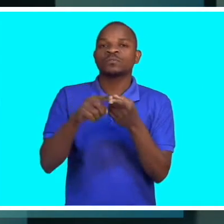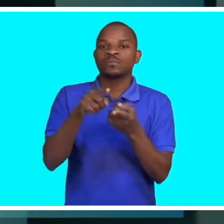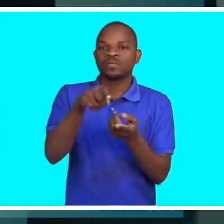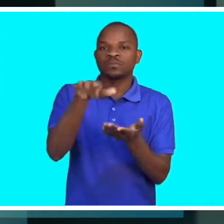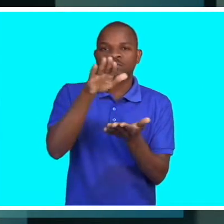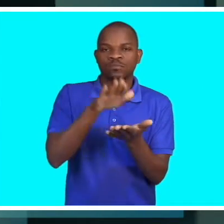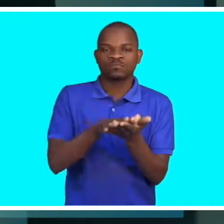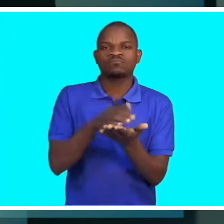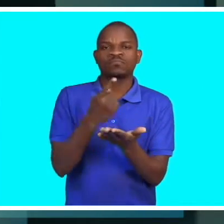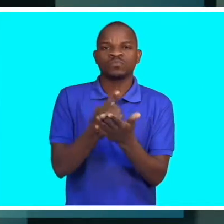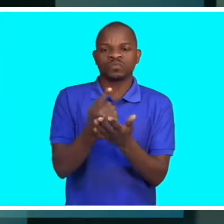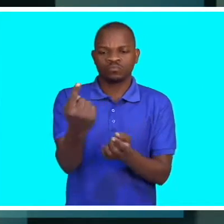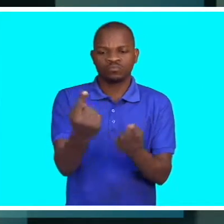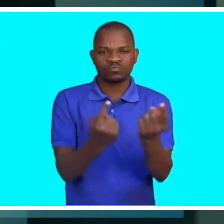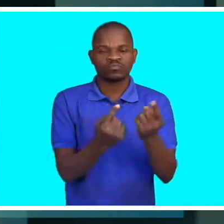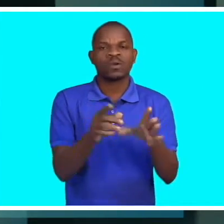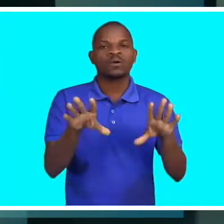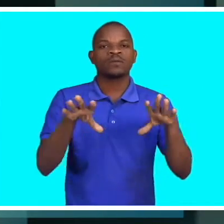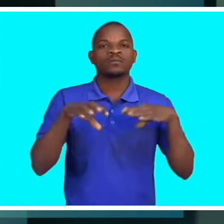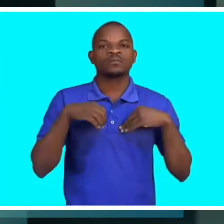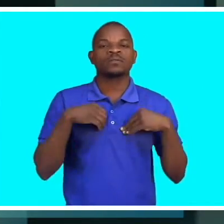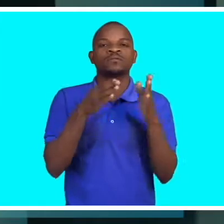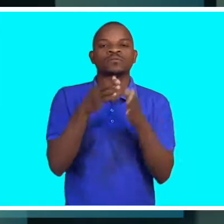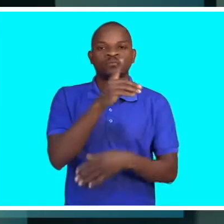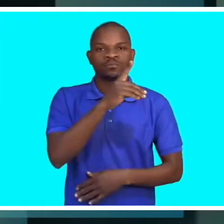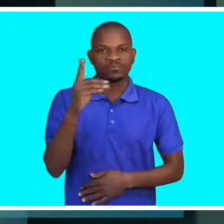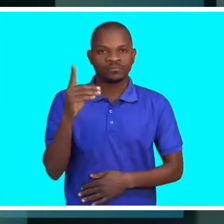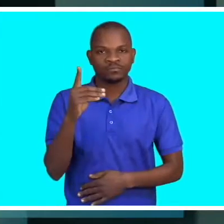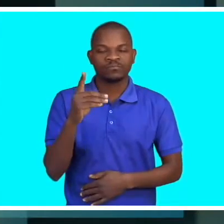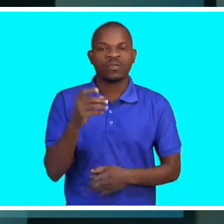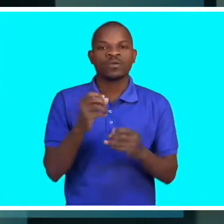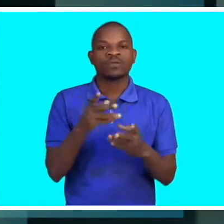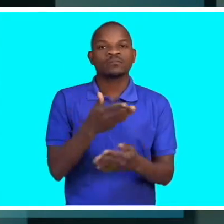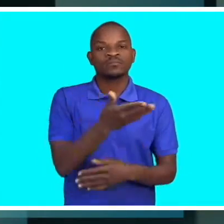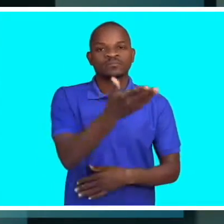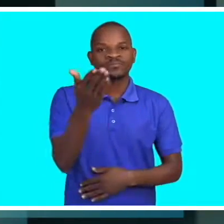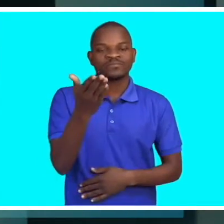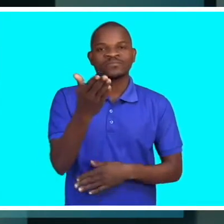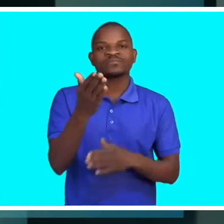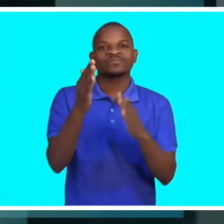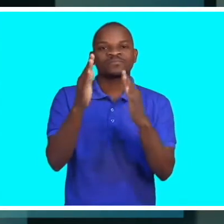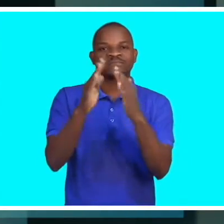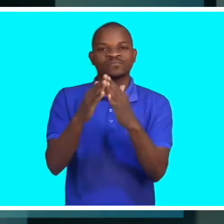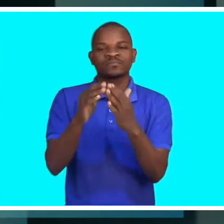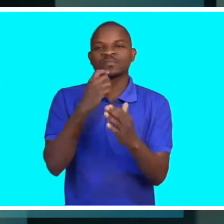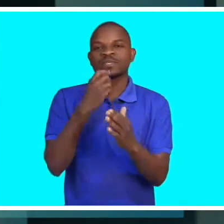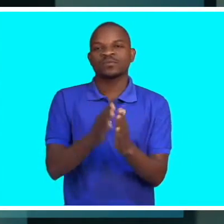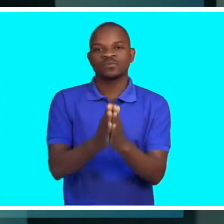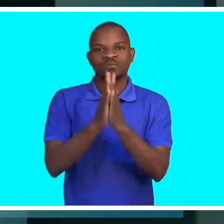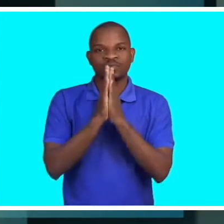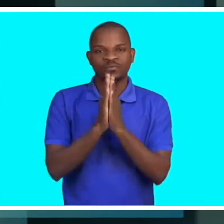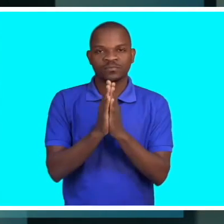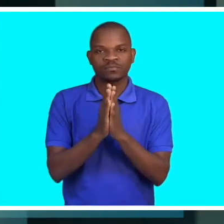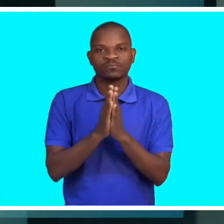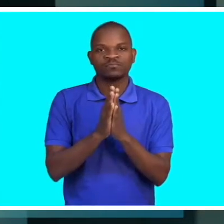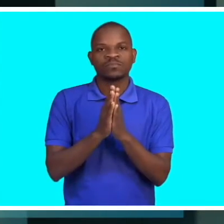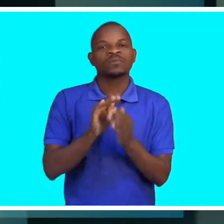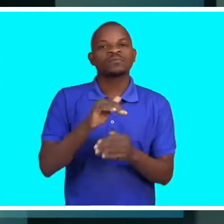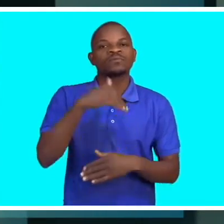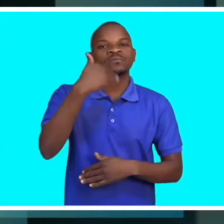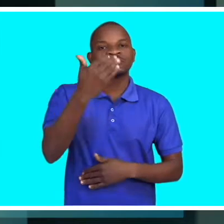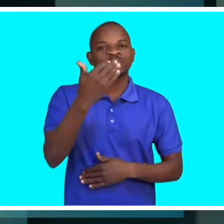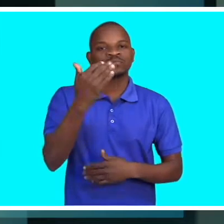essas instâncias turísticas que devem acolher as pessoas com esta sensibilidade. para si que esteve na nossa companhia, o nosso muito obrigado.